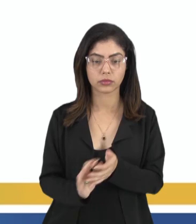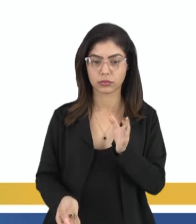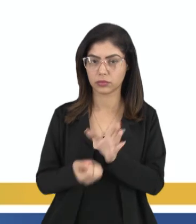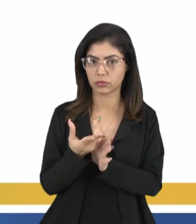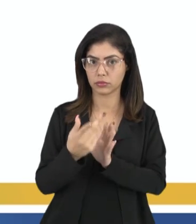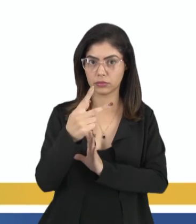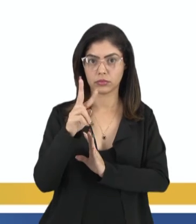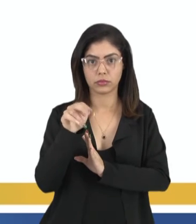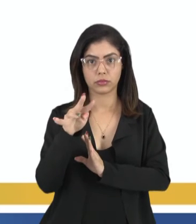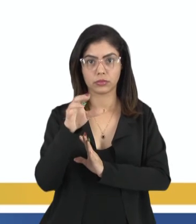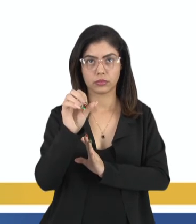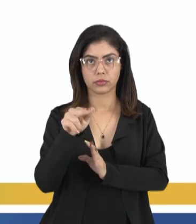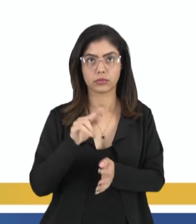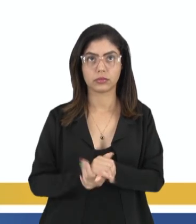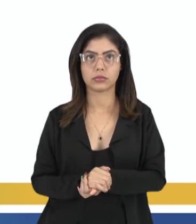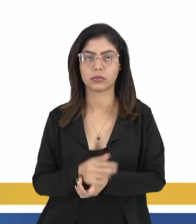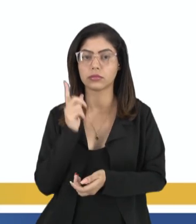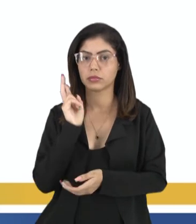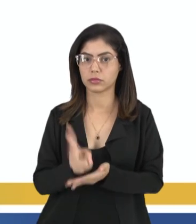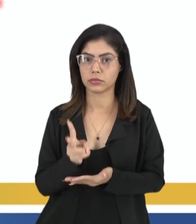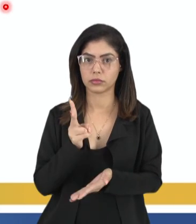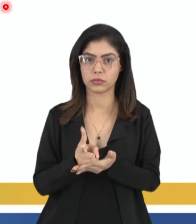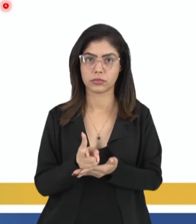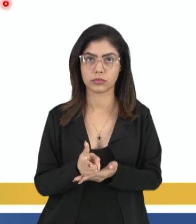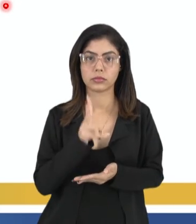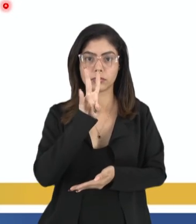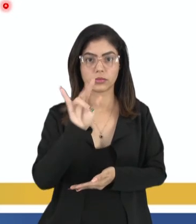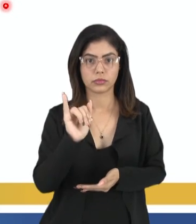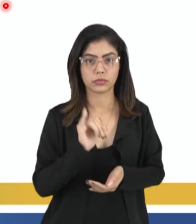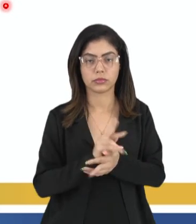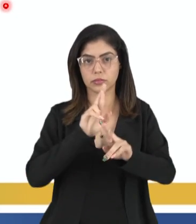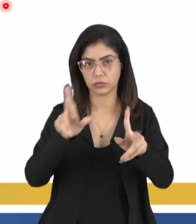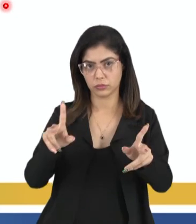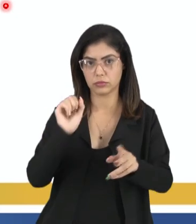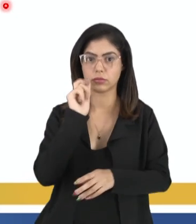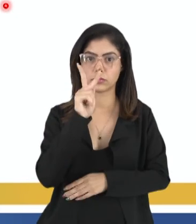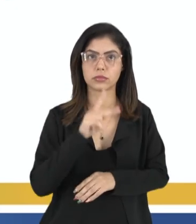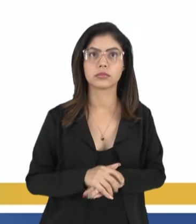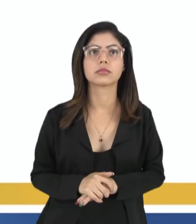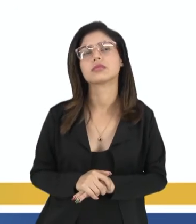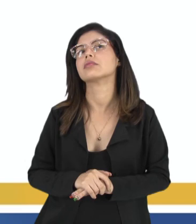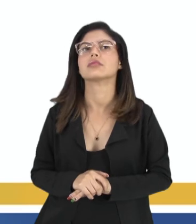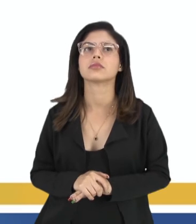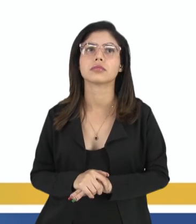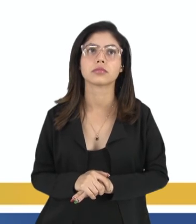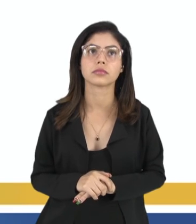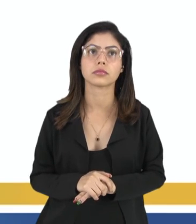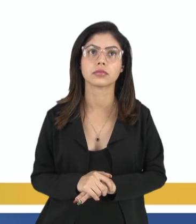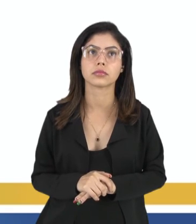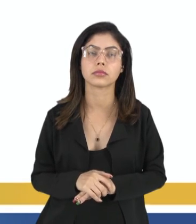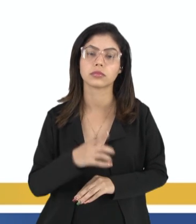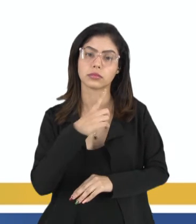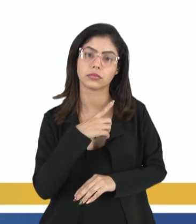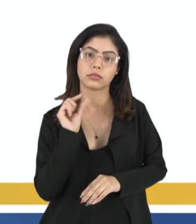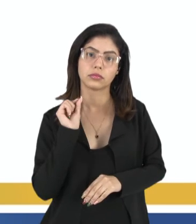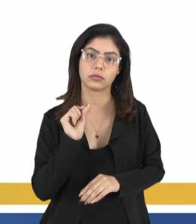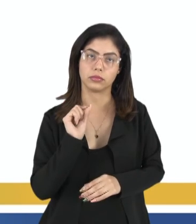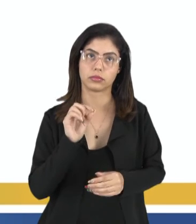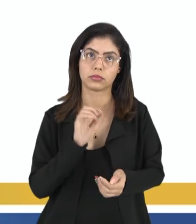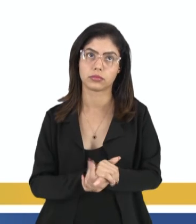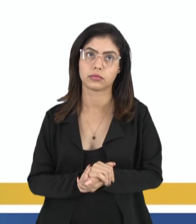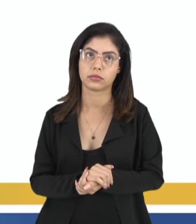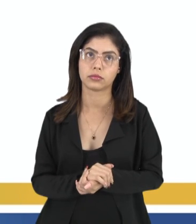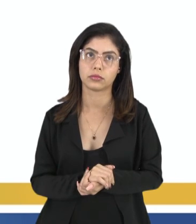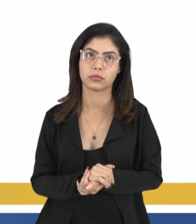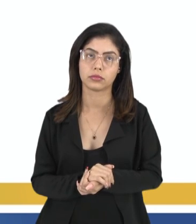prótons, todas as vezes que a gente tiver um íon, ele vai ser diferente, ok? Então, nós temos aqui um átomo no